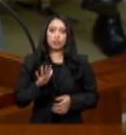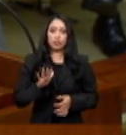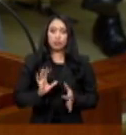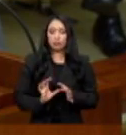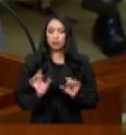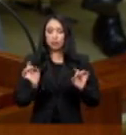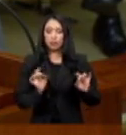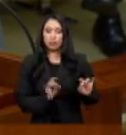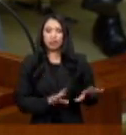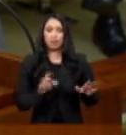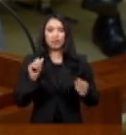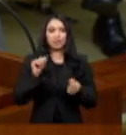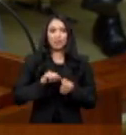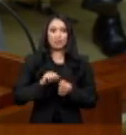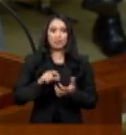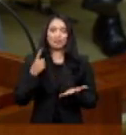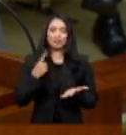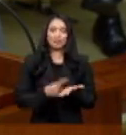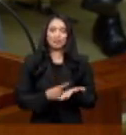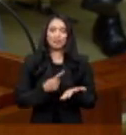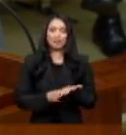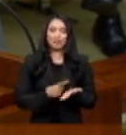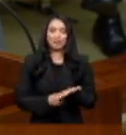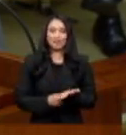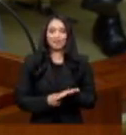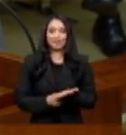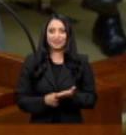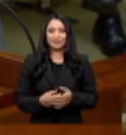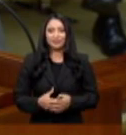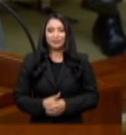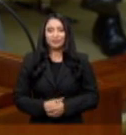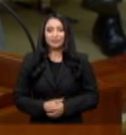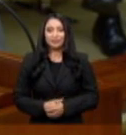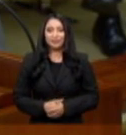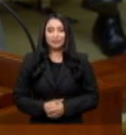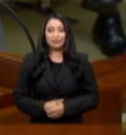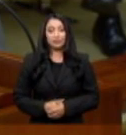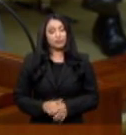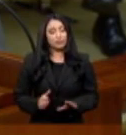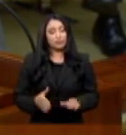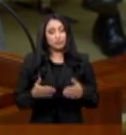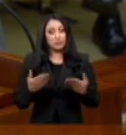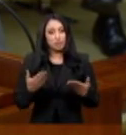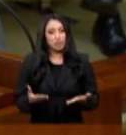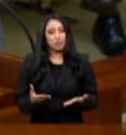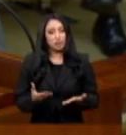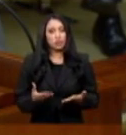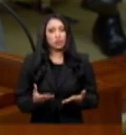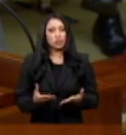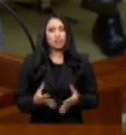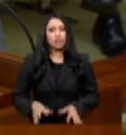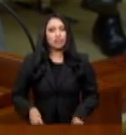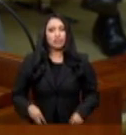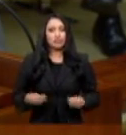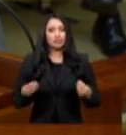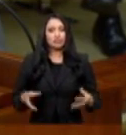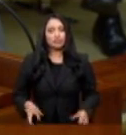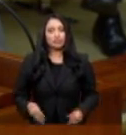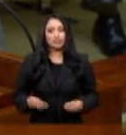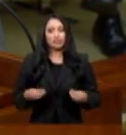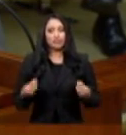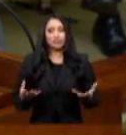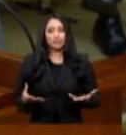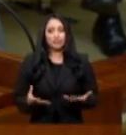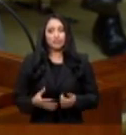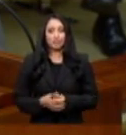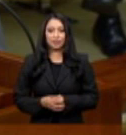o compromisso conforme assumido. Portanto, investimento é forma de